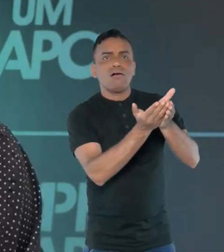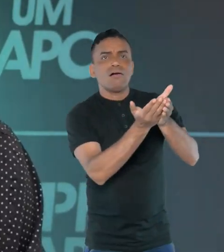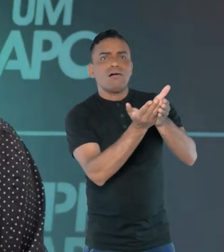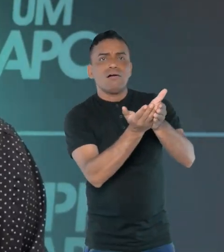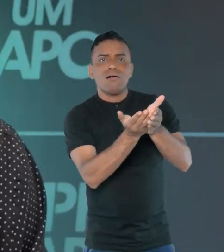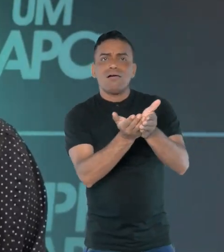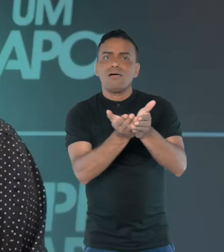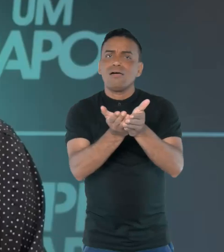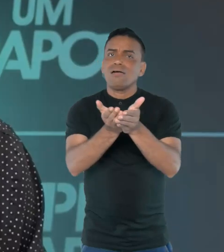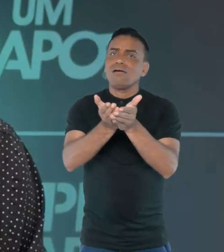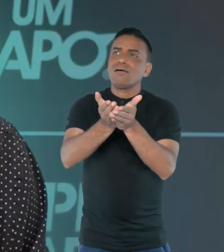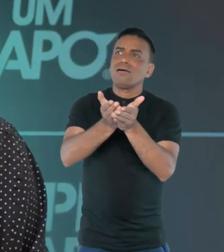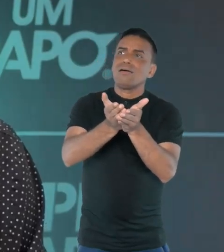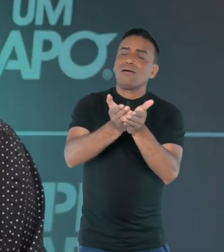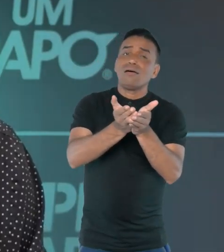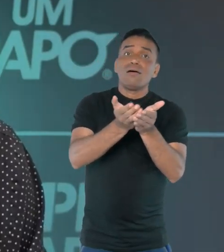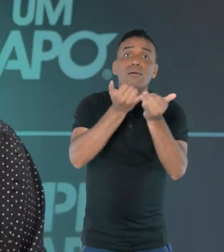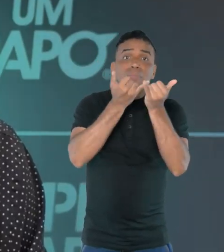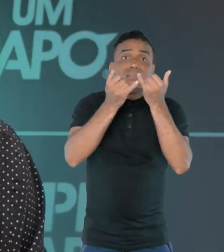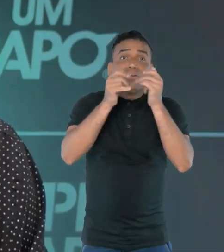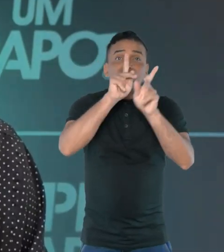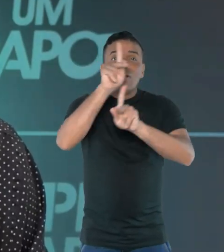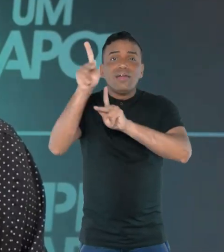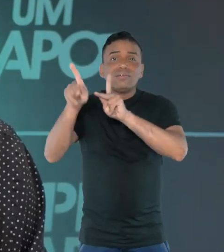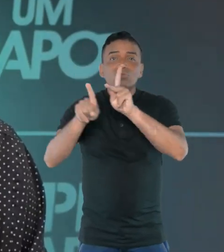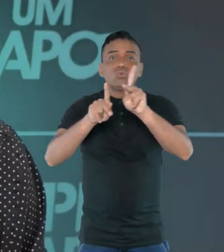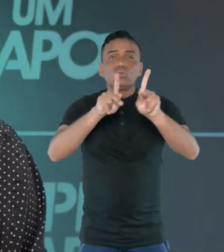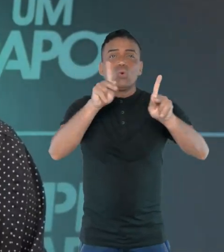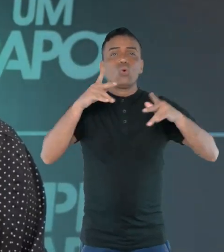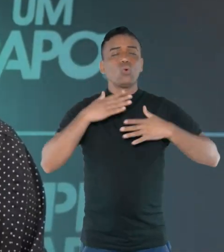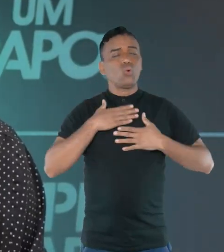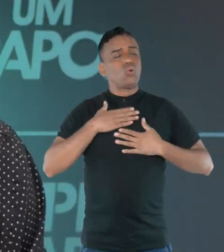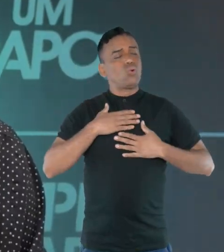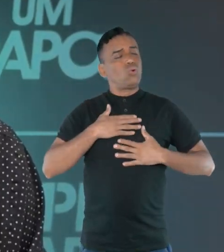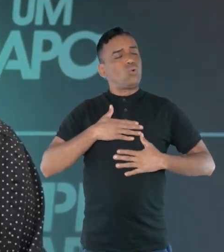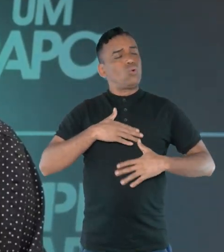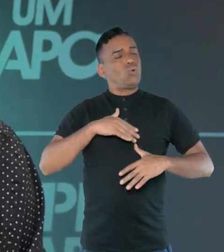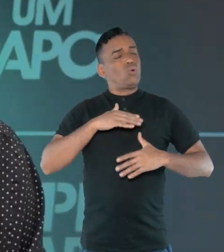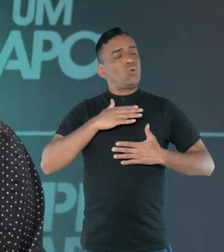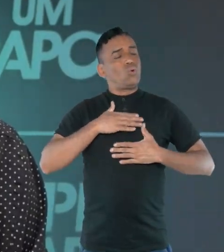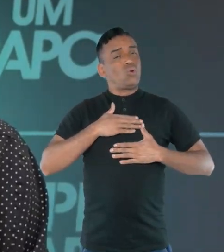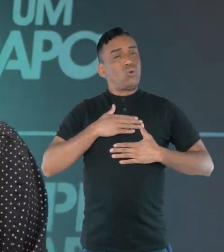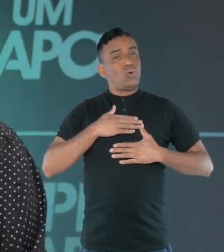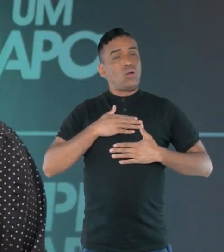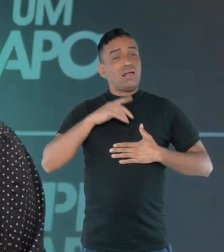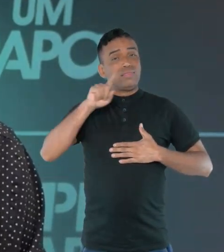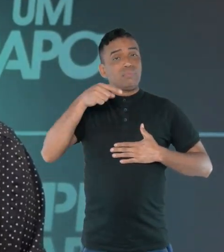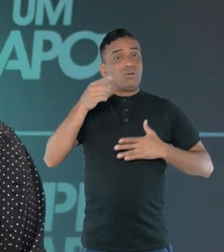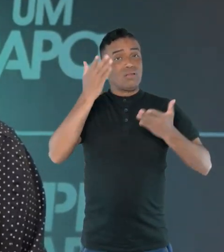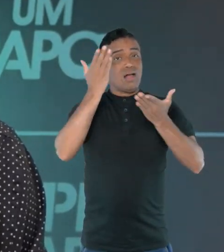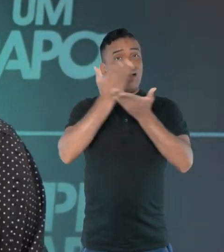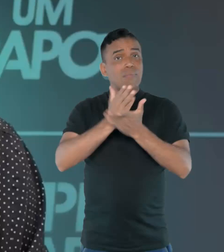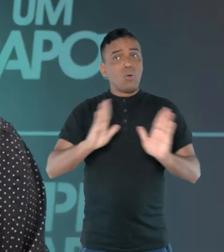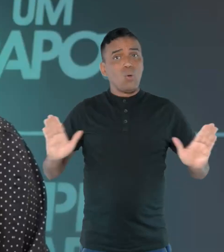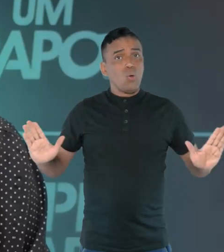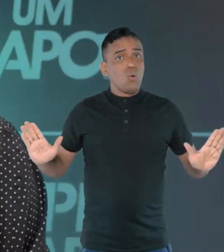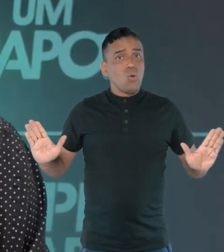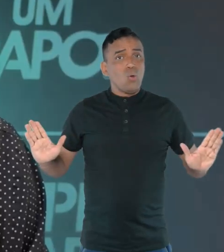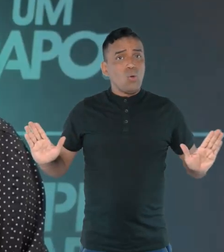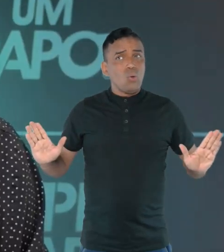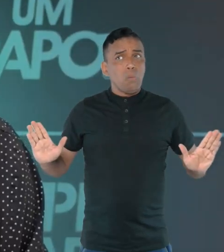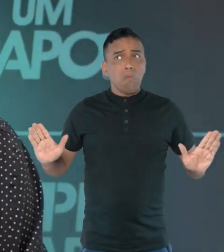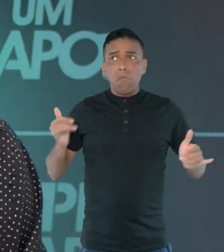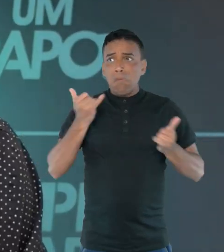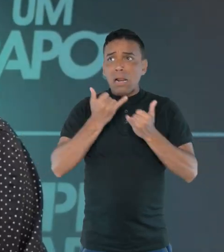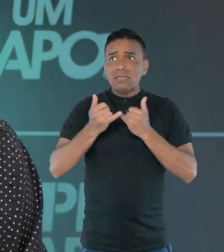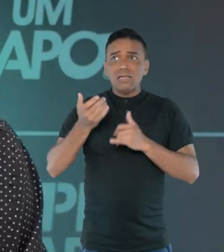vento se tornaram suspiros e depois se foram como se não tivessem existido. É